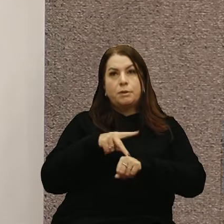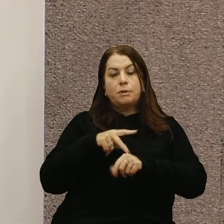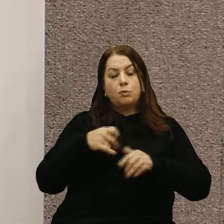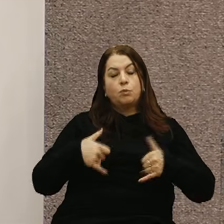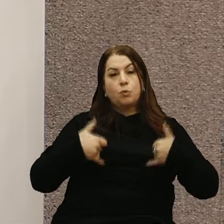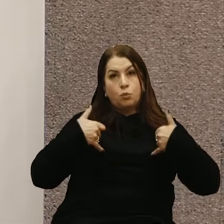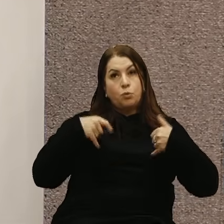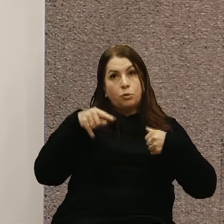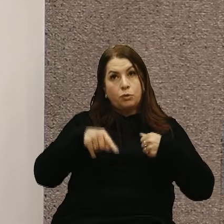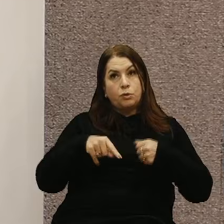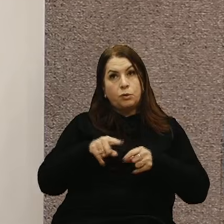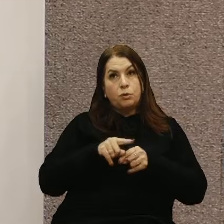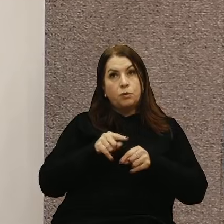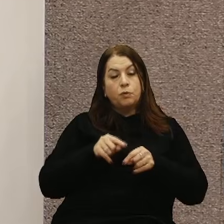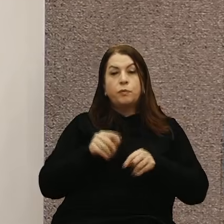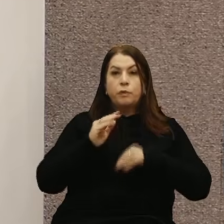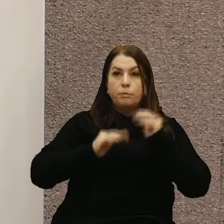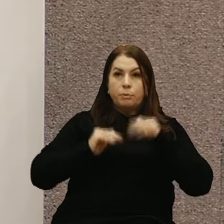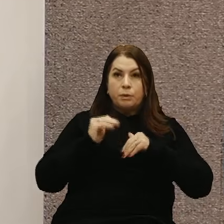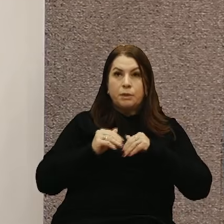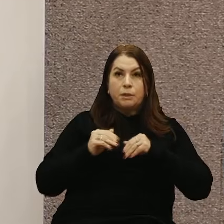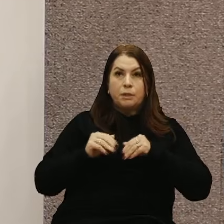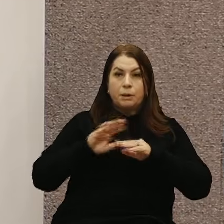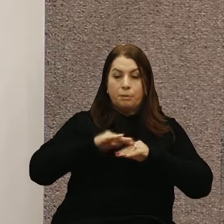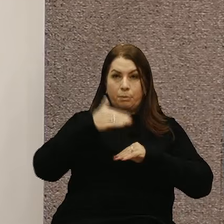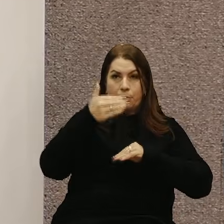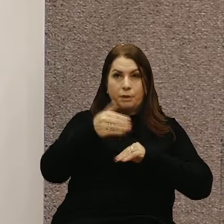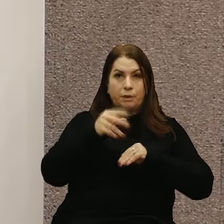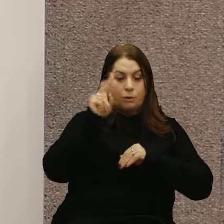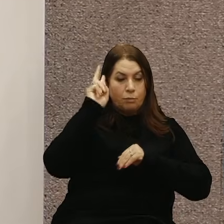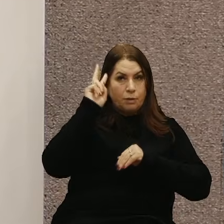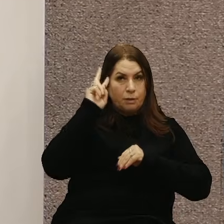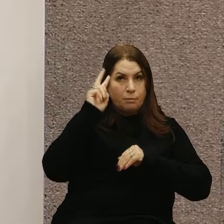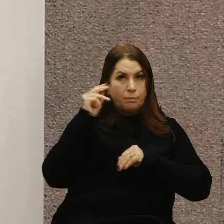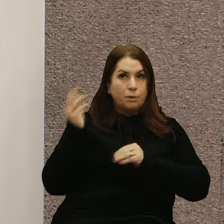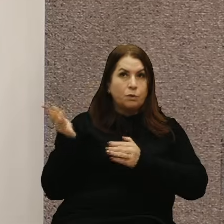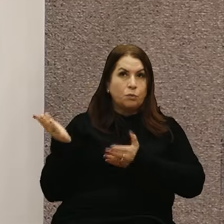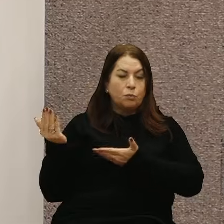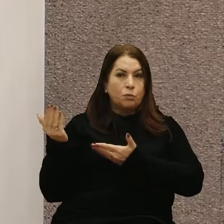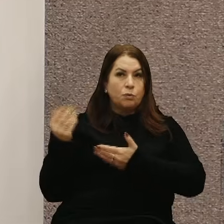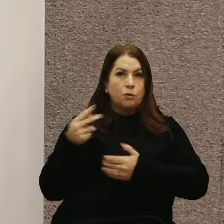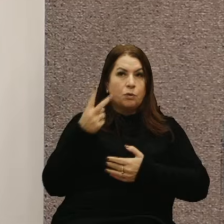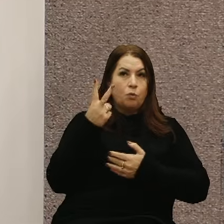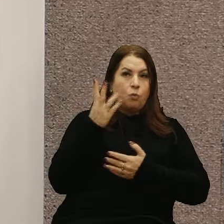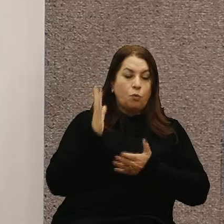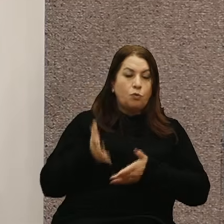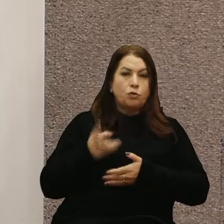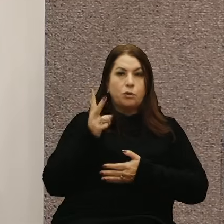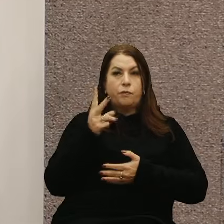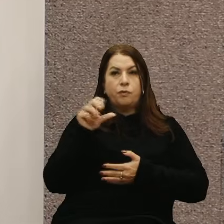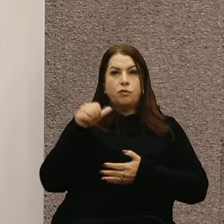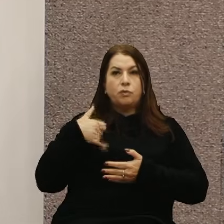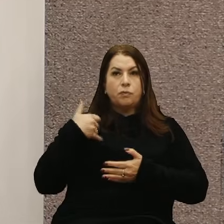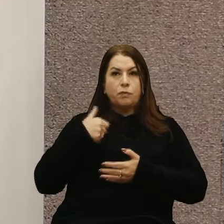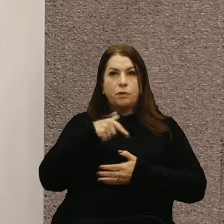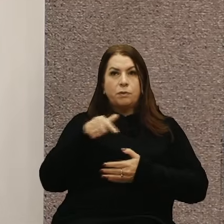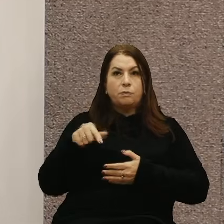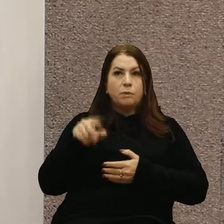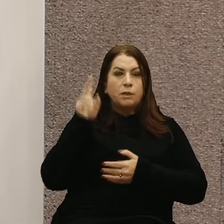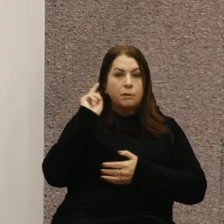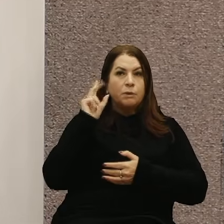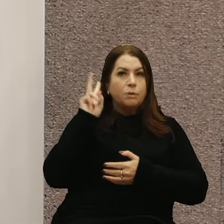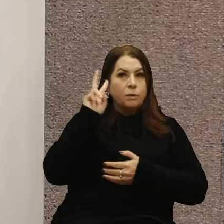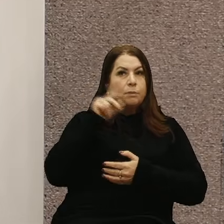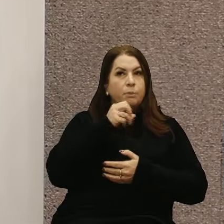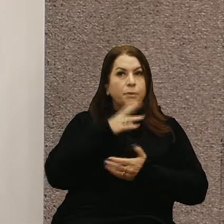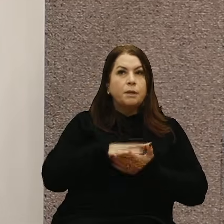orgulha em razão disso. Quando foi implementada a coleta mecanizada, eu lembro, eu era um adolescente, hoje eu tenho 29 anos, eu era adolescente na época quando isso aconteceu, e eu lembro